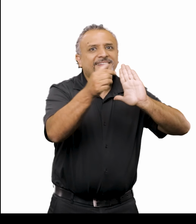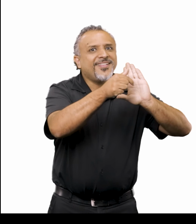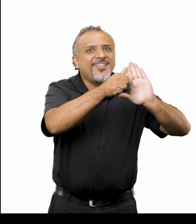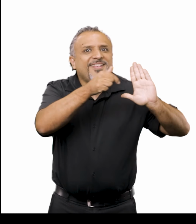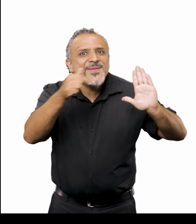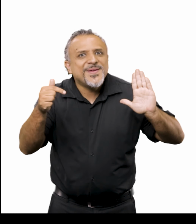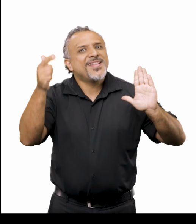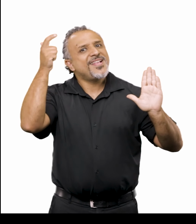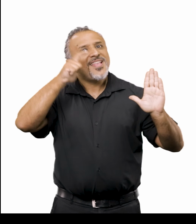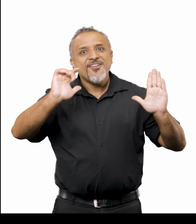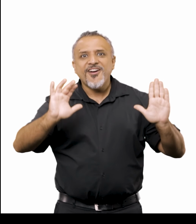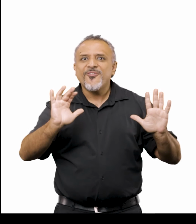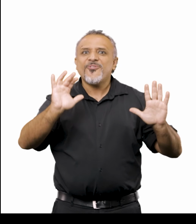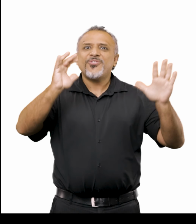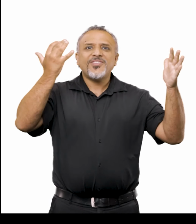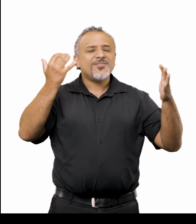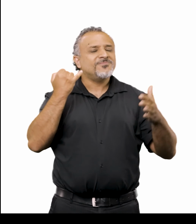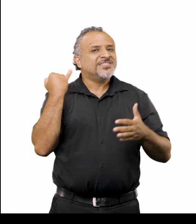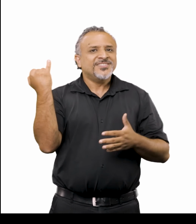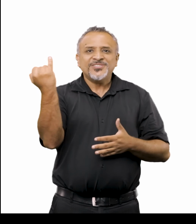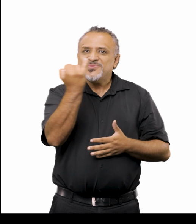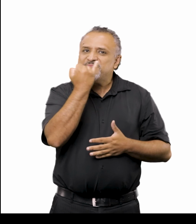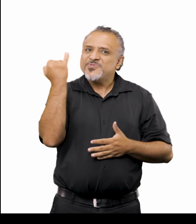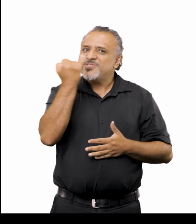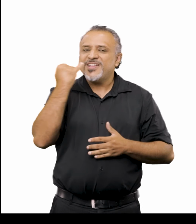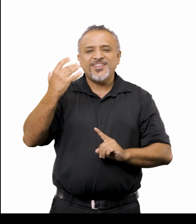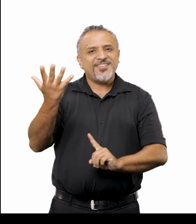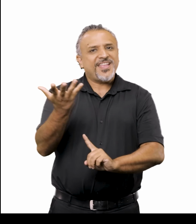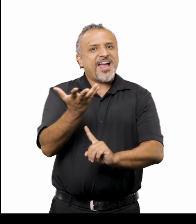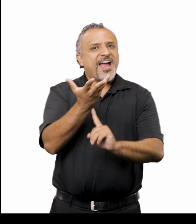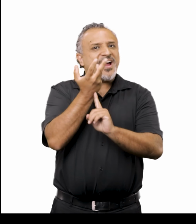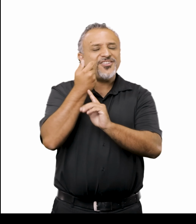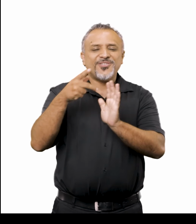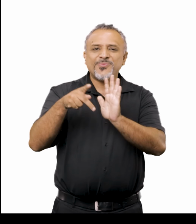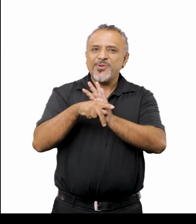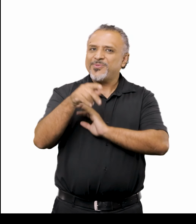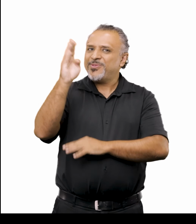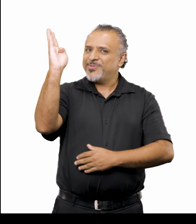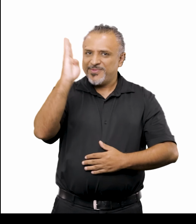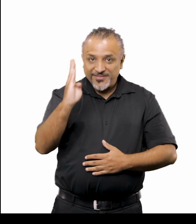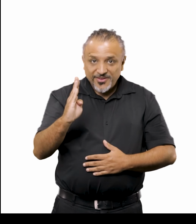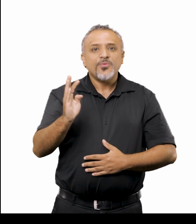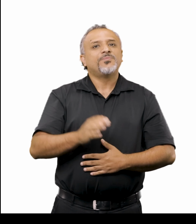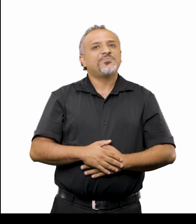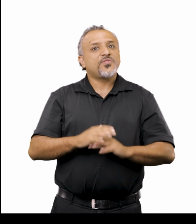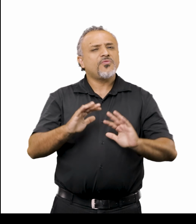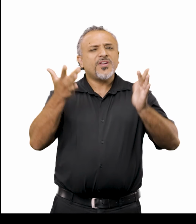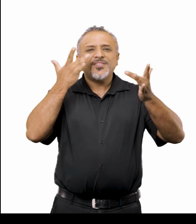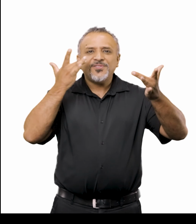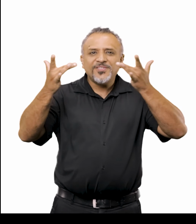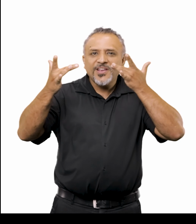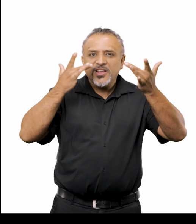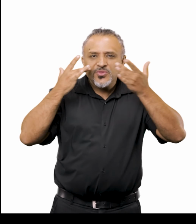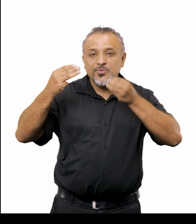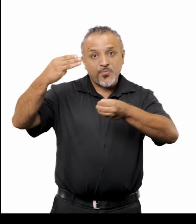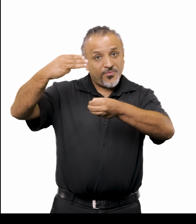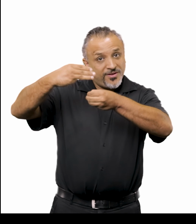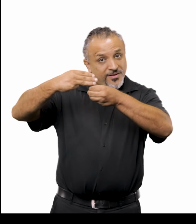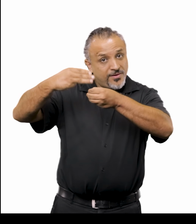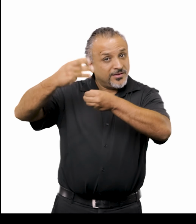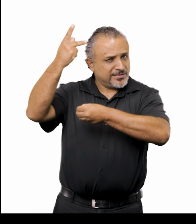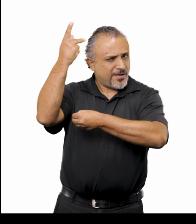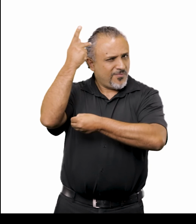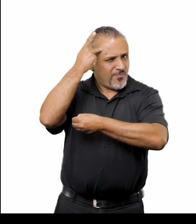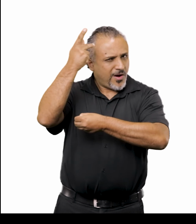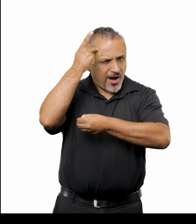A semana ficou marcada como um dos acontecimentos mais emblemáticos da arte brasileira. O evento aconteceu no Teatro Municipal de